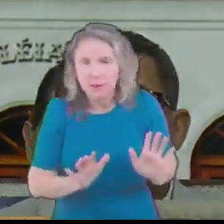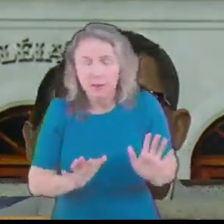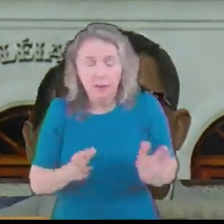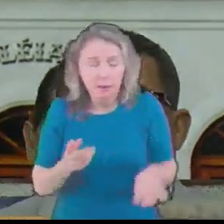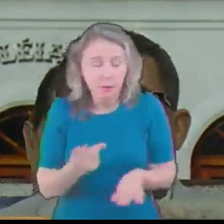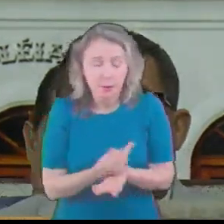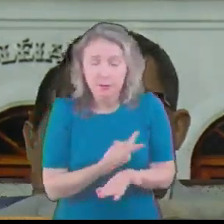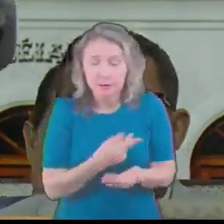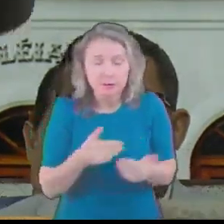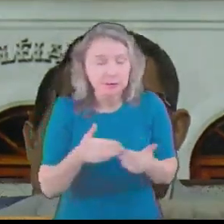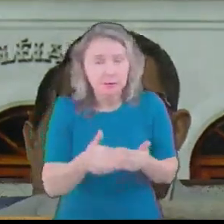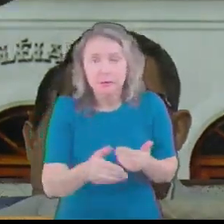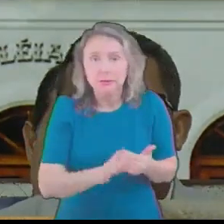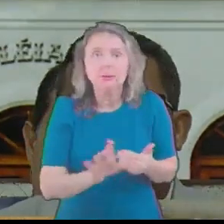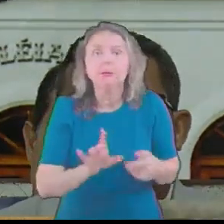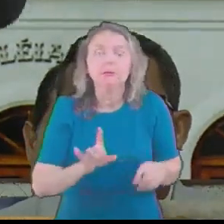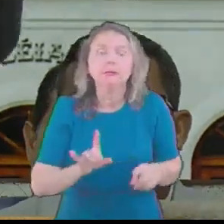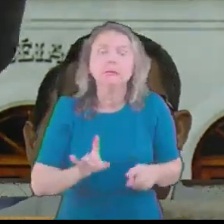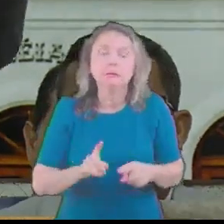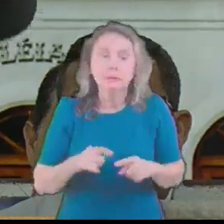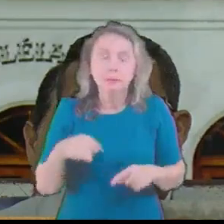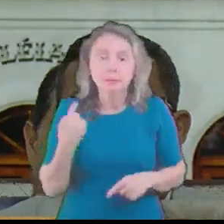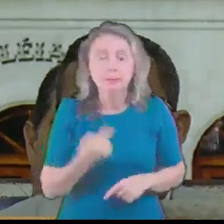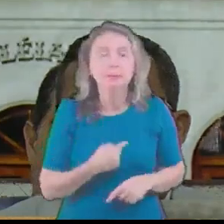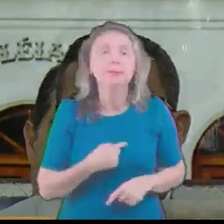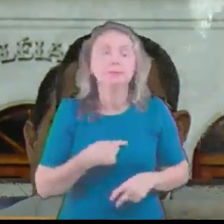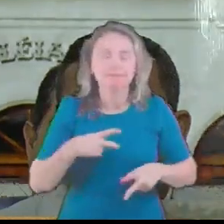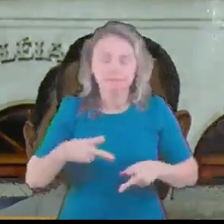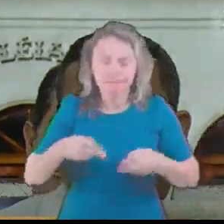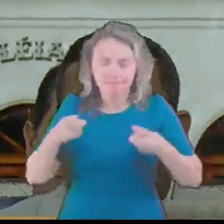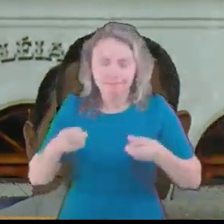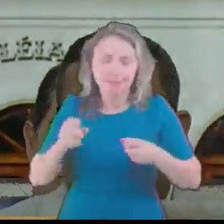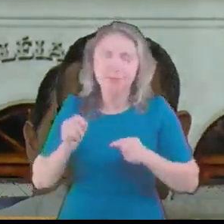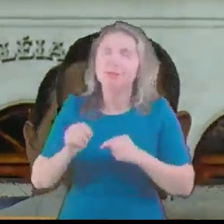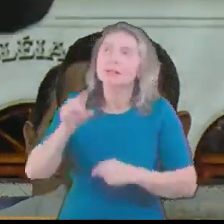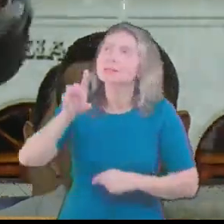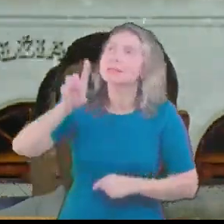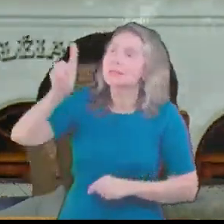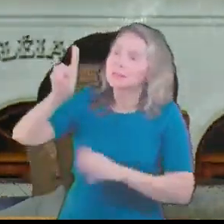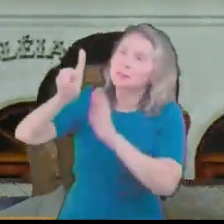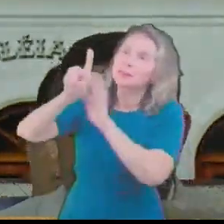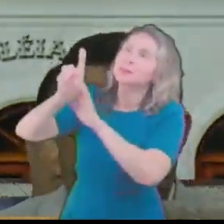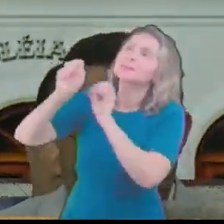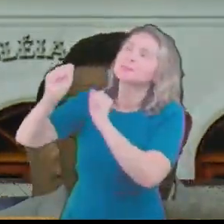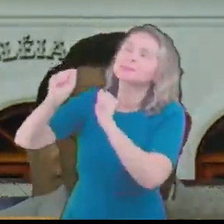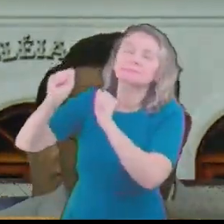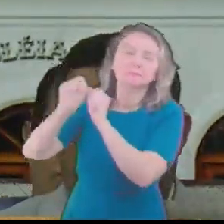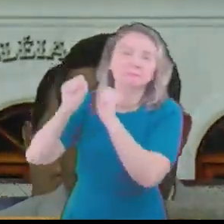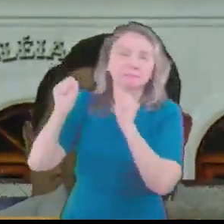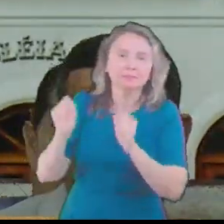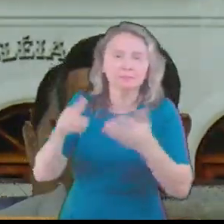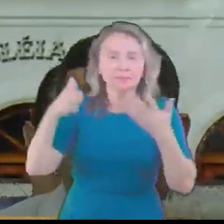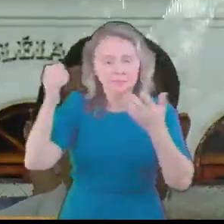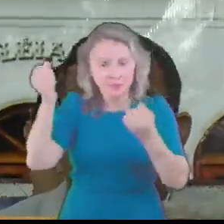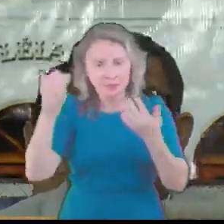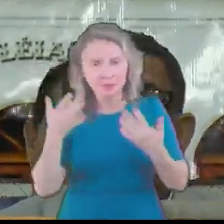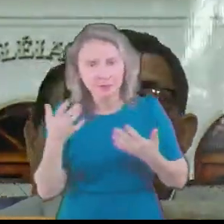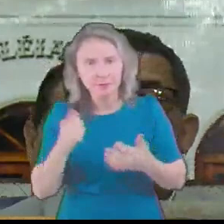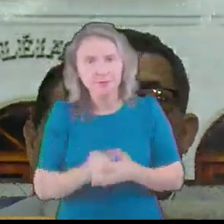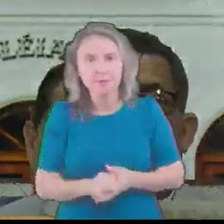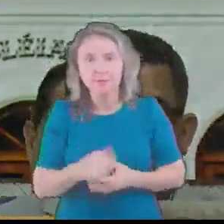acontecer alguma coisa, e nós reconhecemos que Deus pode fazer um grande milagre em nossa vida. Aí ele